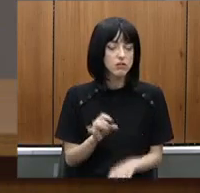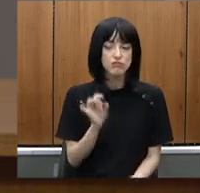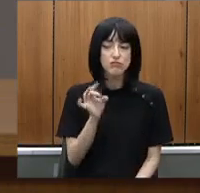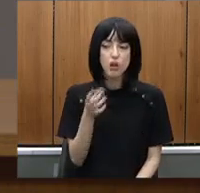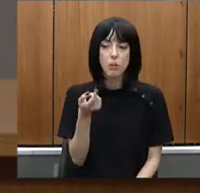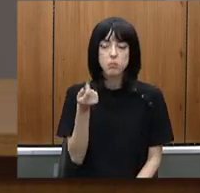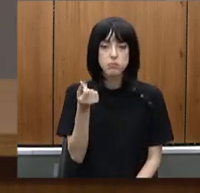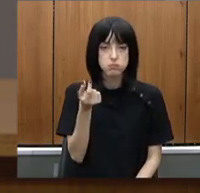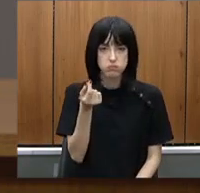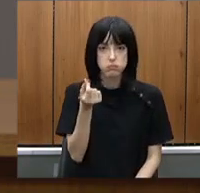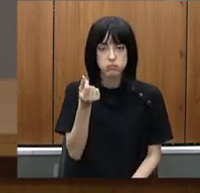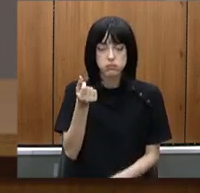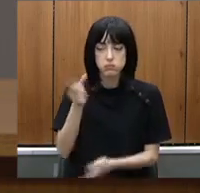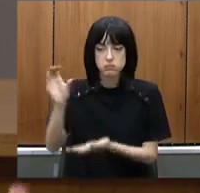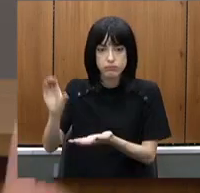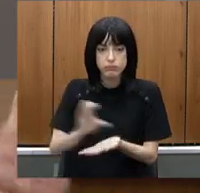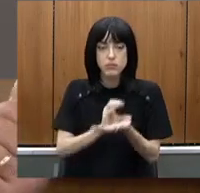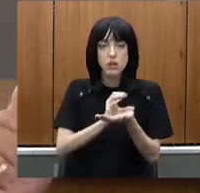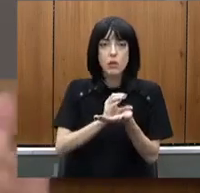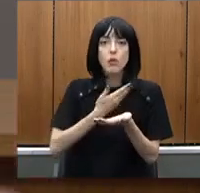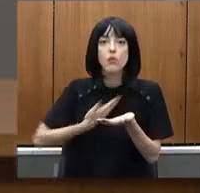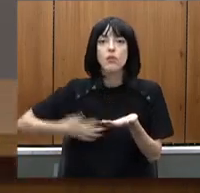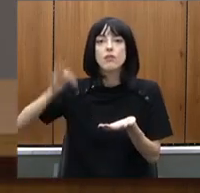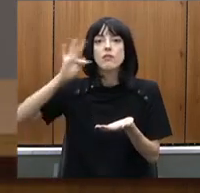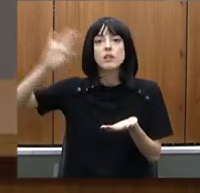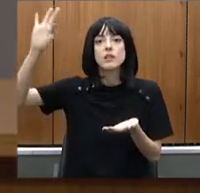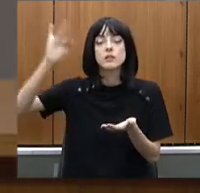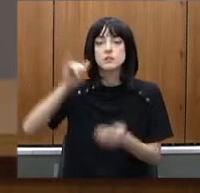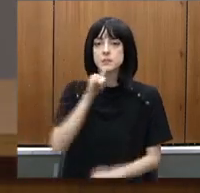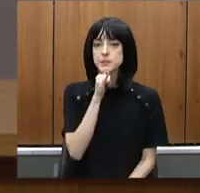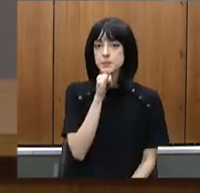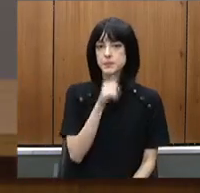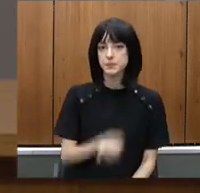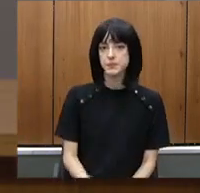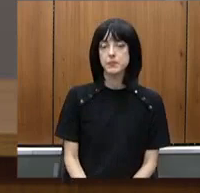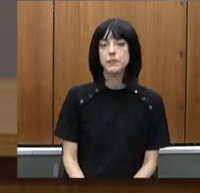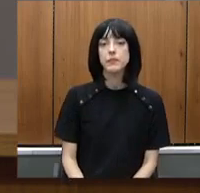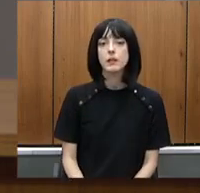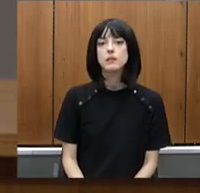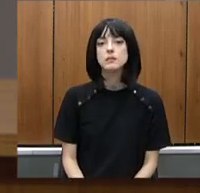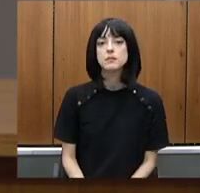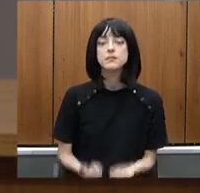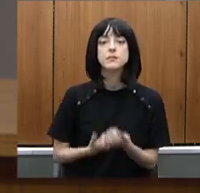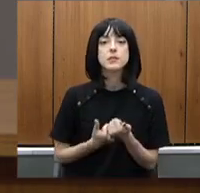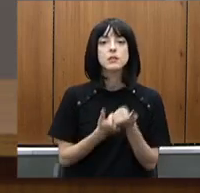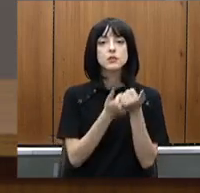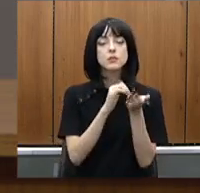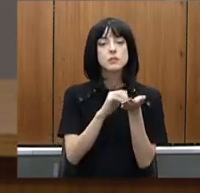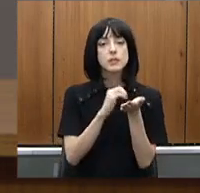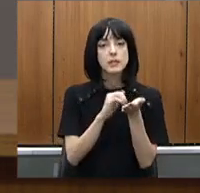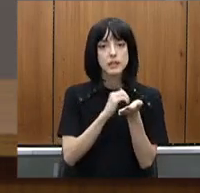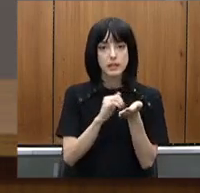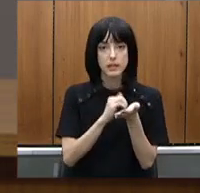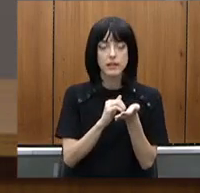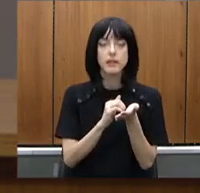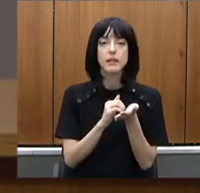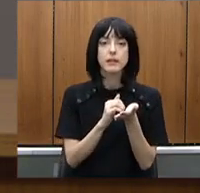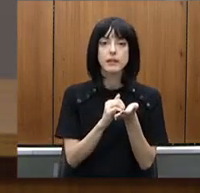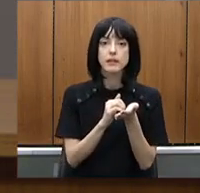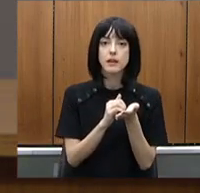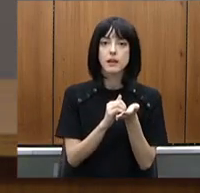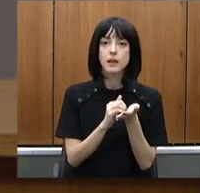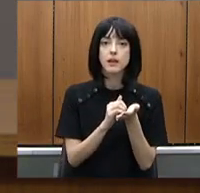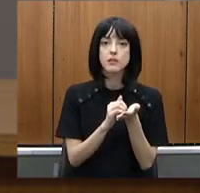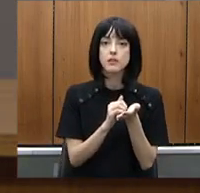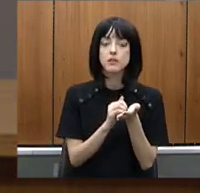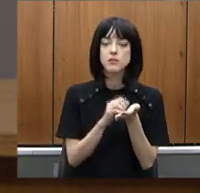o ex subsecretário de administração prisional Samuel Marcelino e deve saber de cabeça quantos presos federais nós temos